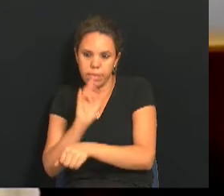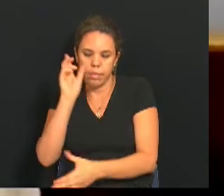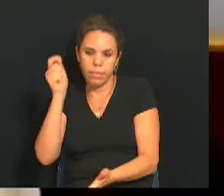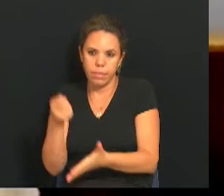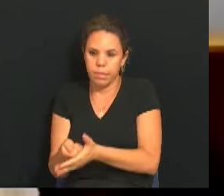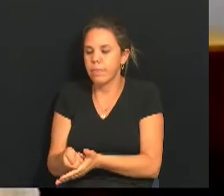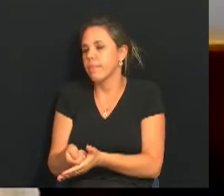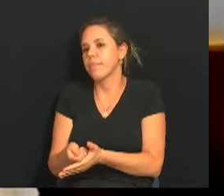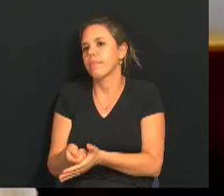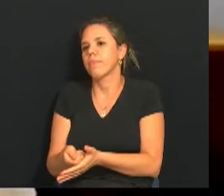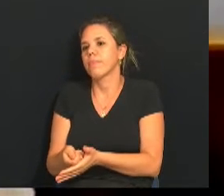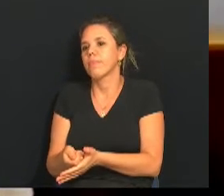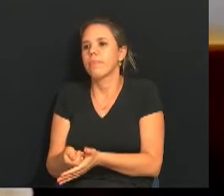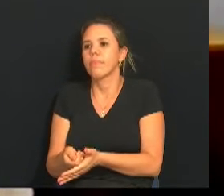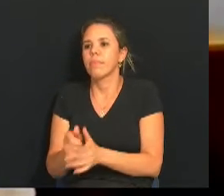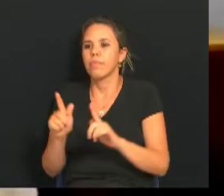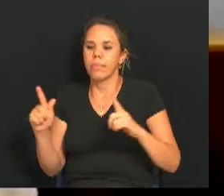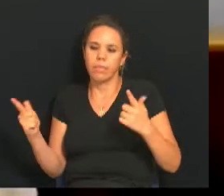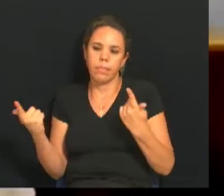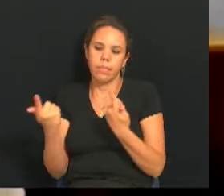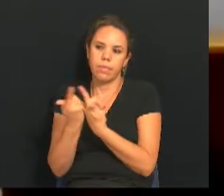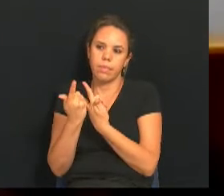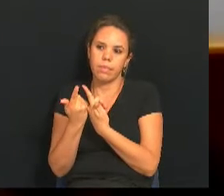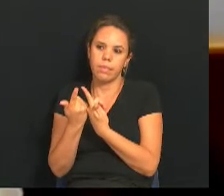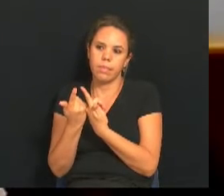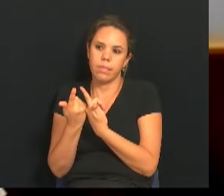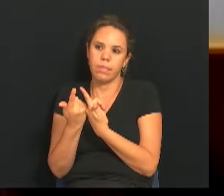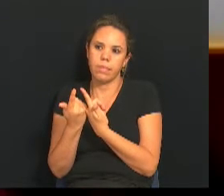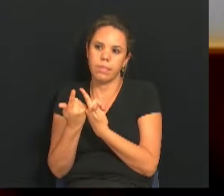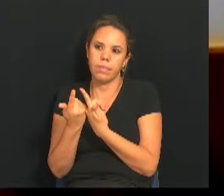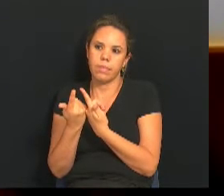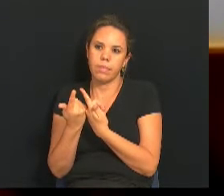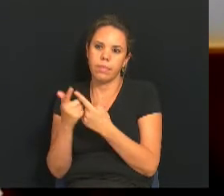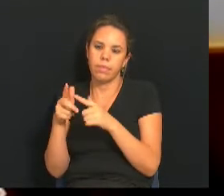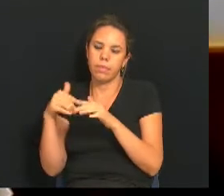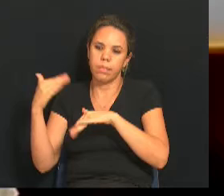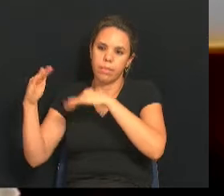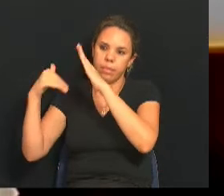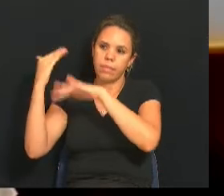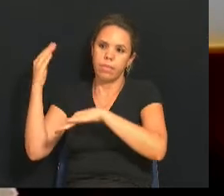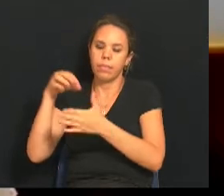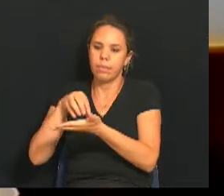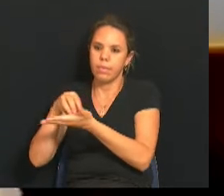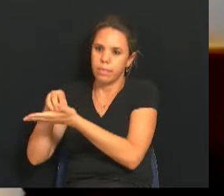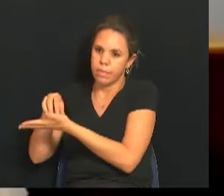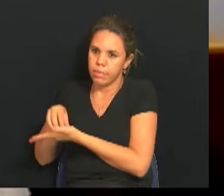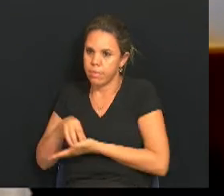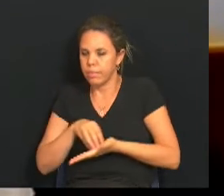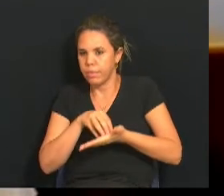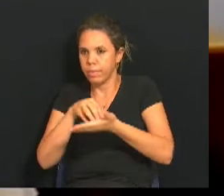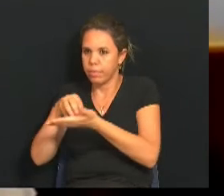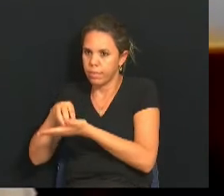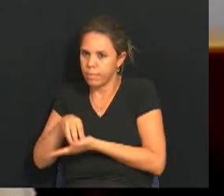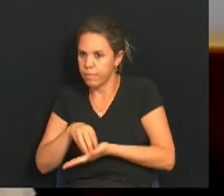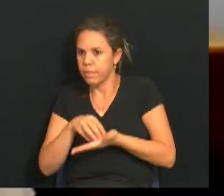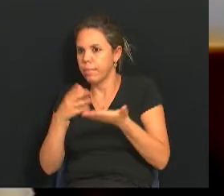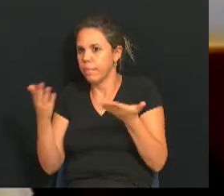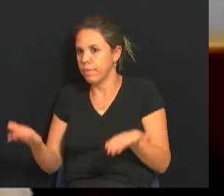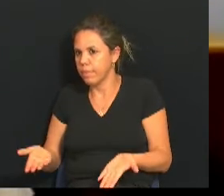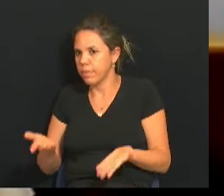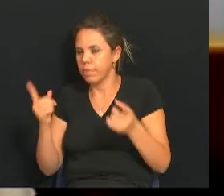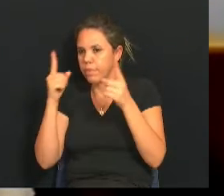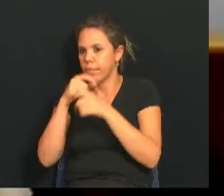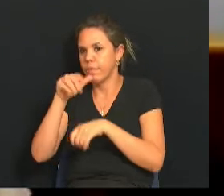as formas de gestão, os recursos para a manutenção e desenvolvimento dos órgãos, serviços e agentes, aí já complica